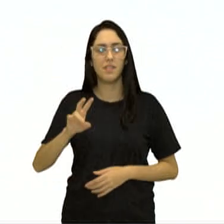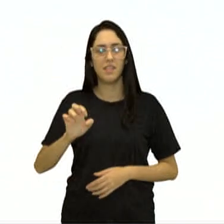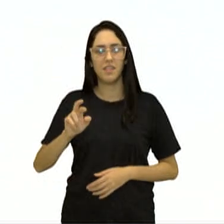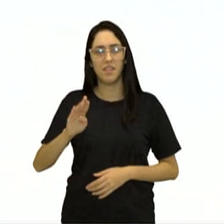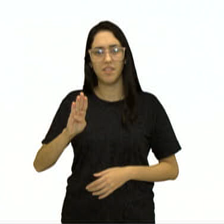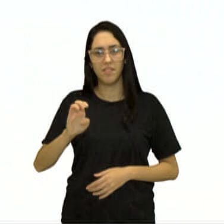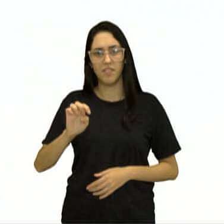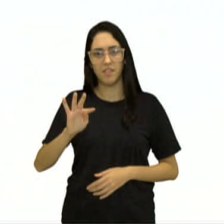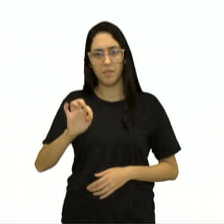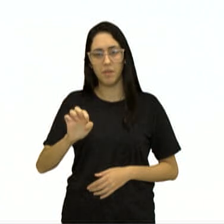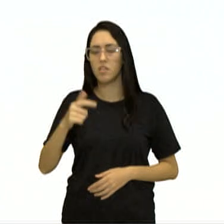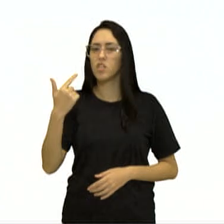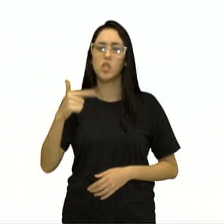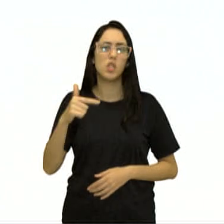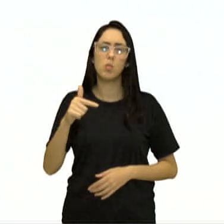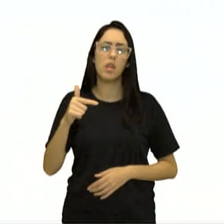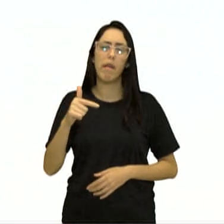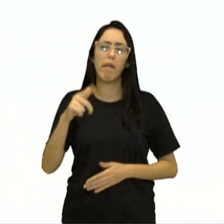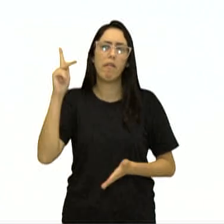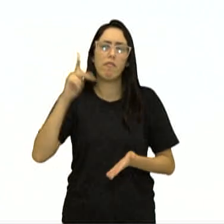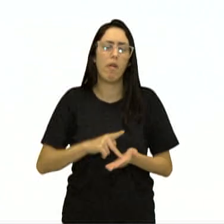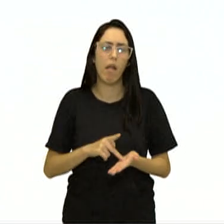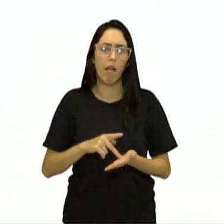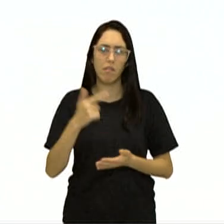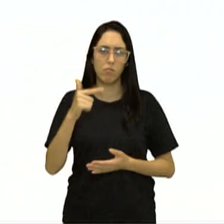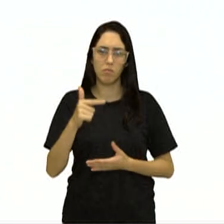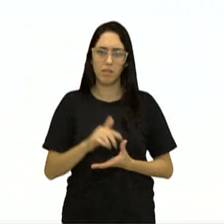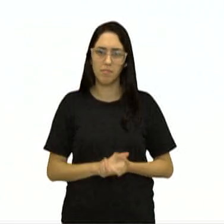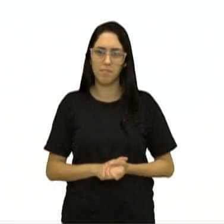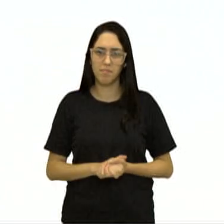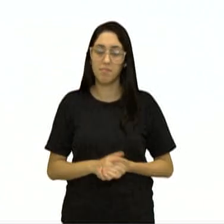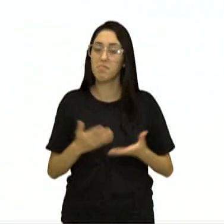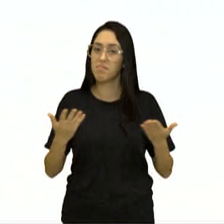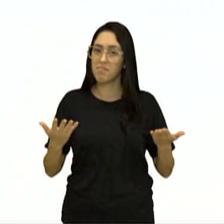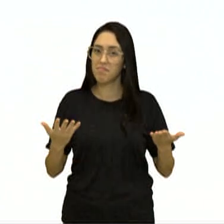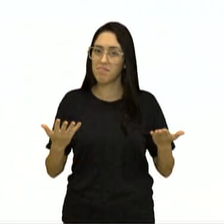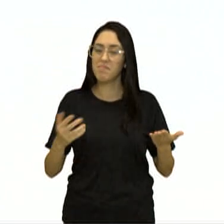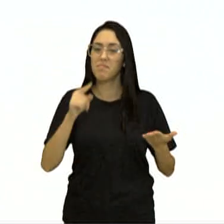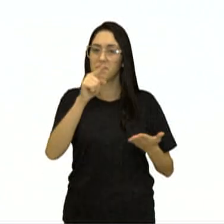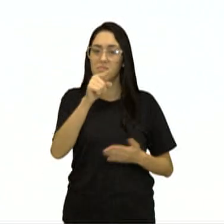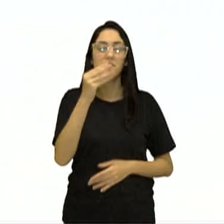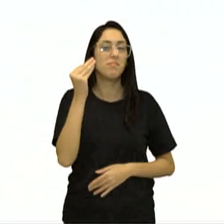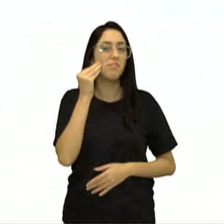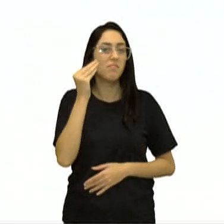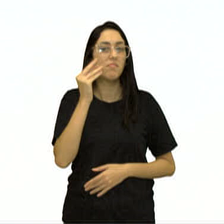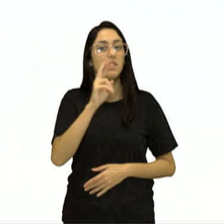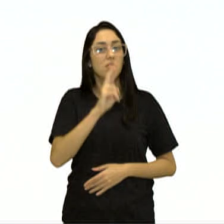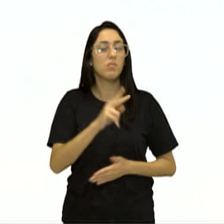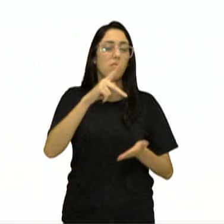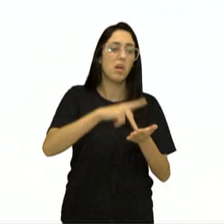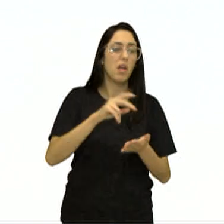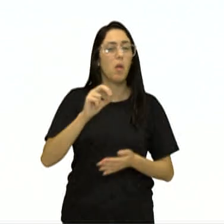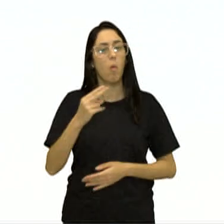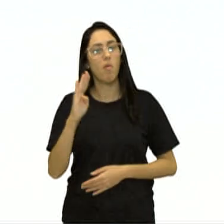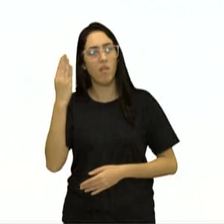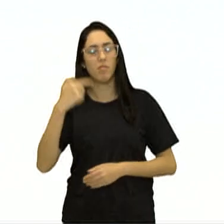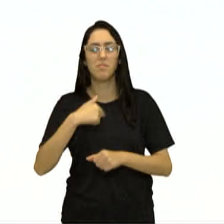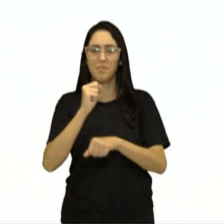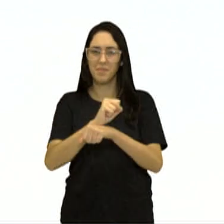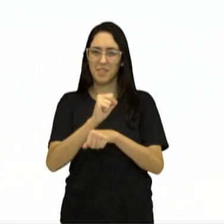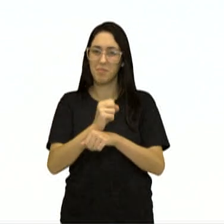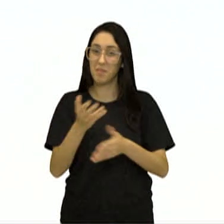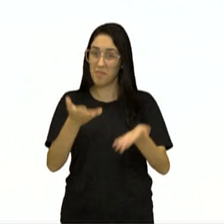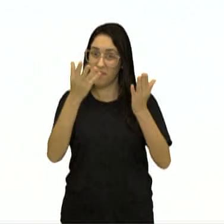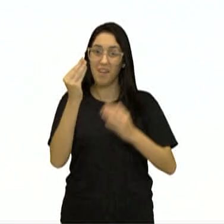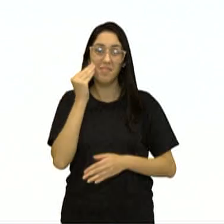não têm compromisso com a verdade. Fique aí, marque lá verdadeiro ou falso, eu fico aqui e aguardo você. Vai